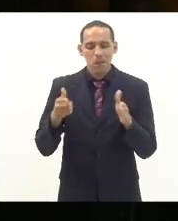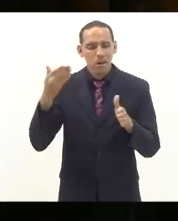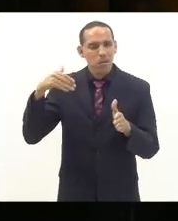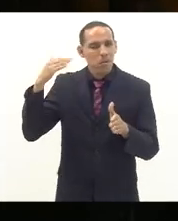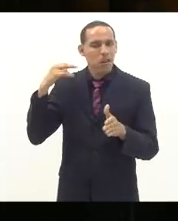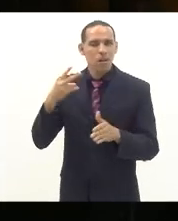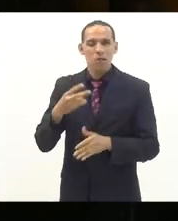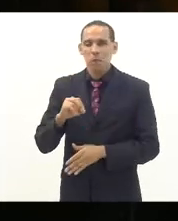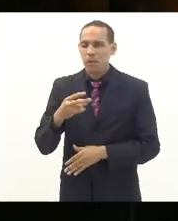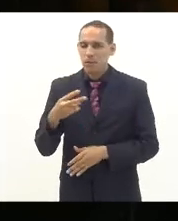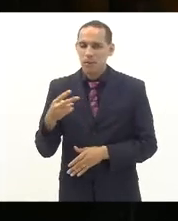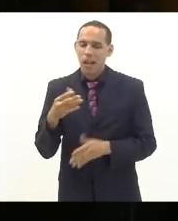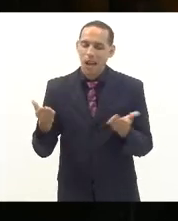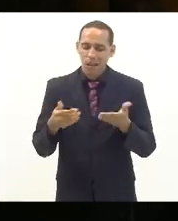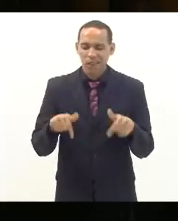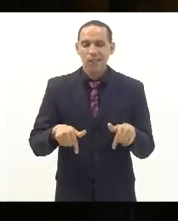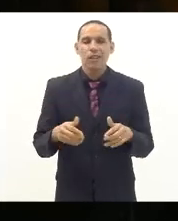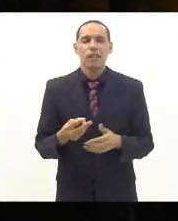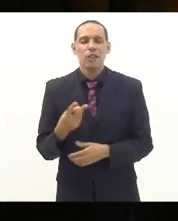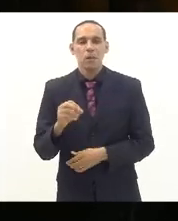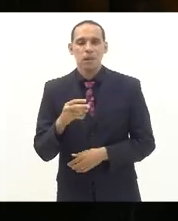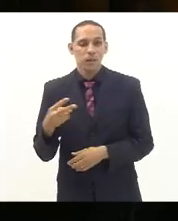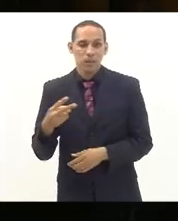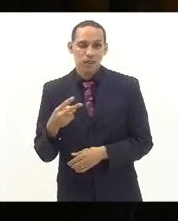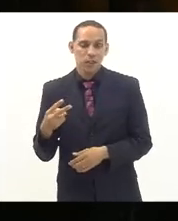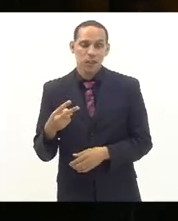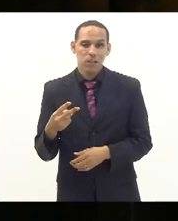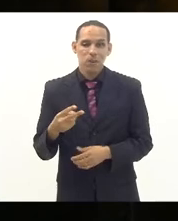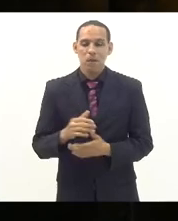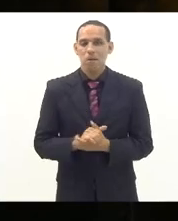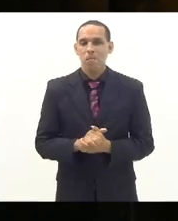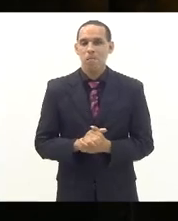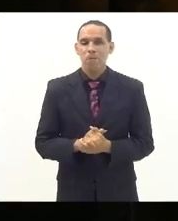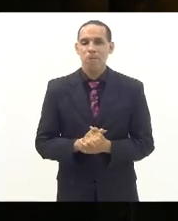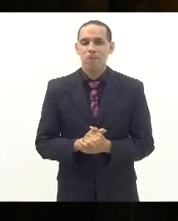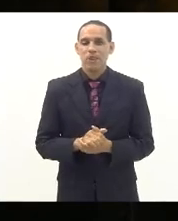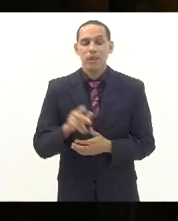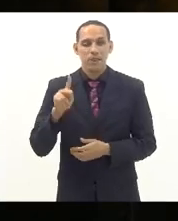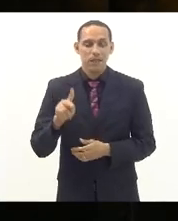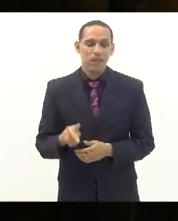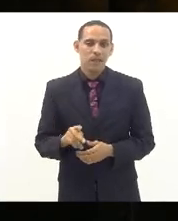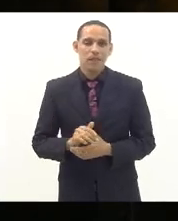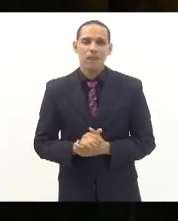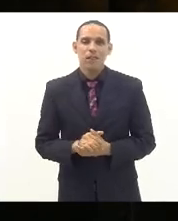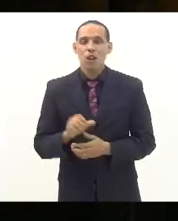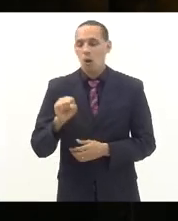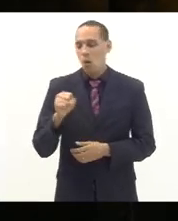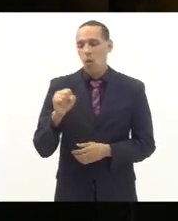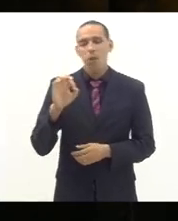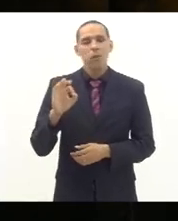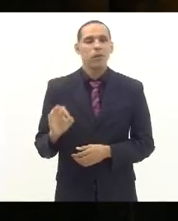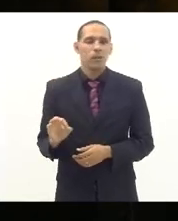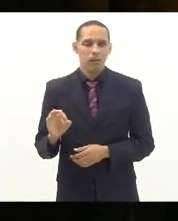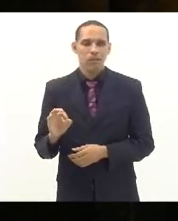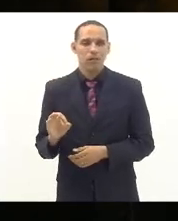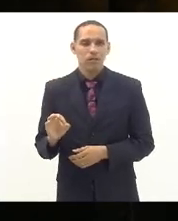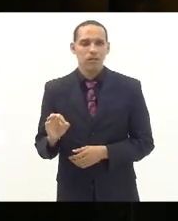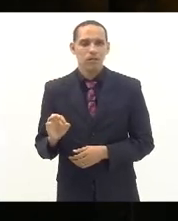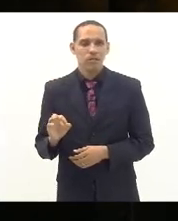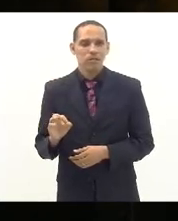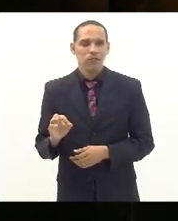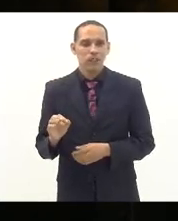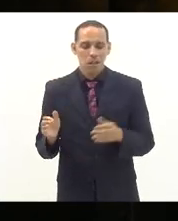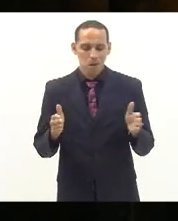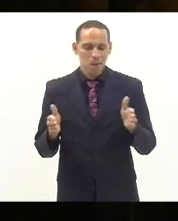2022 agora em 22 apenas senhora presidenta oito por cento daquilo que